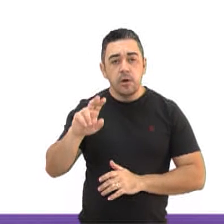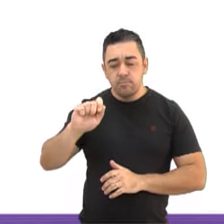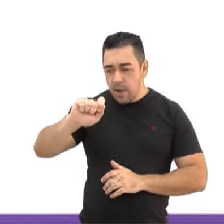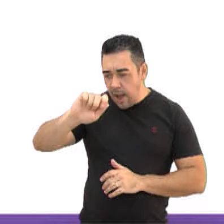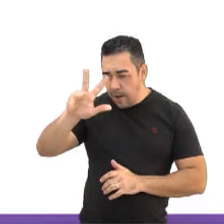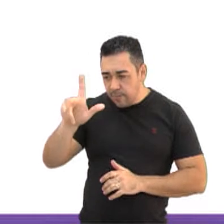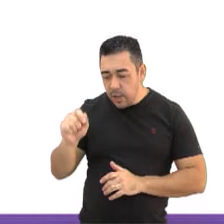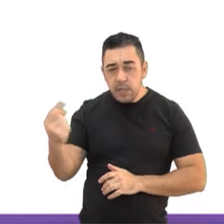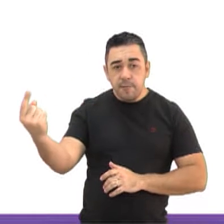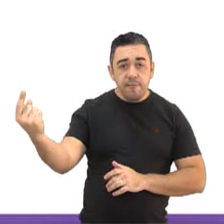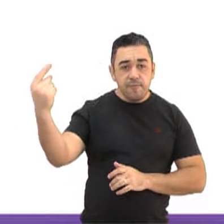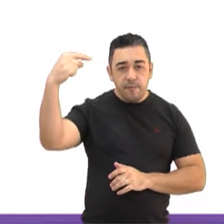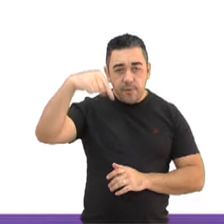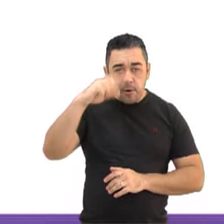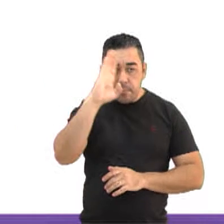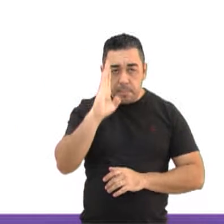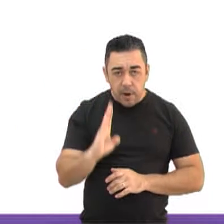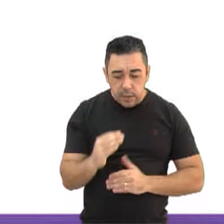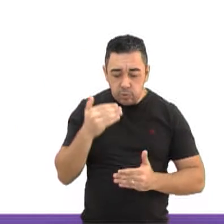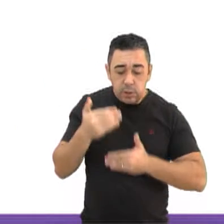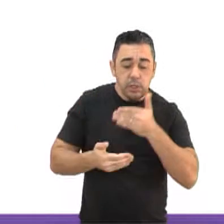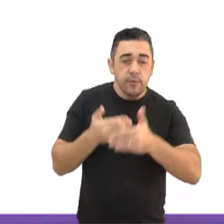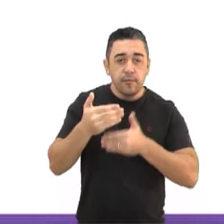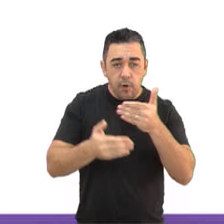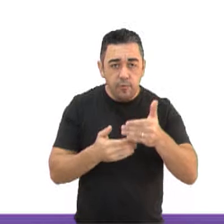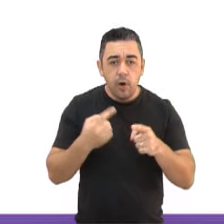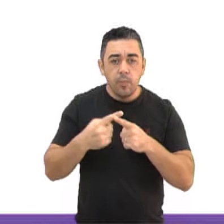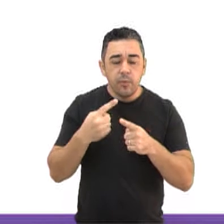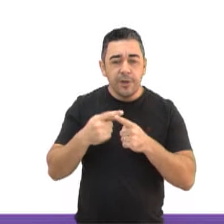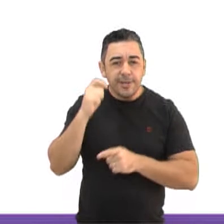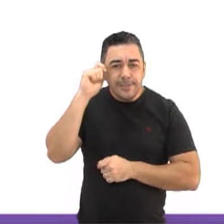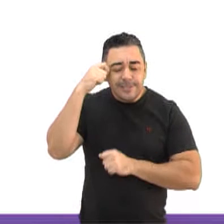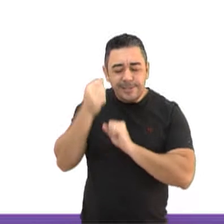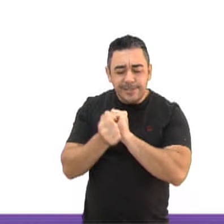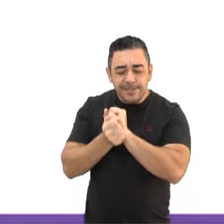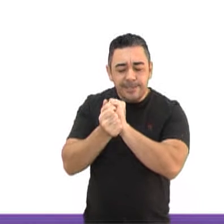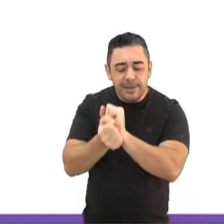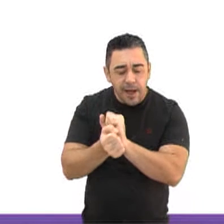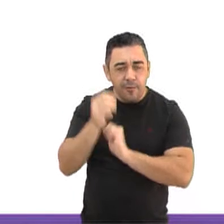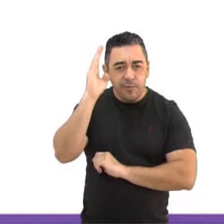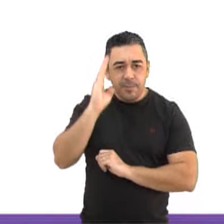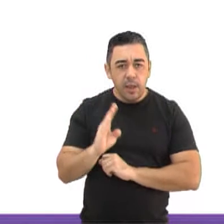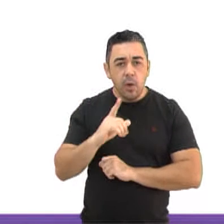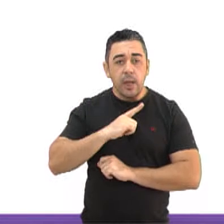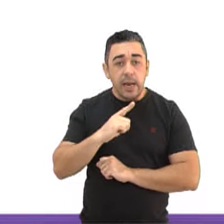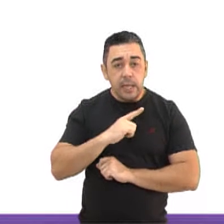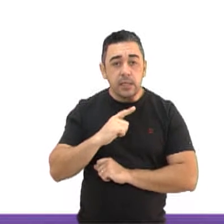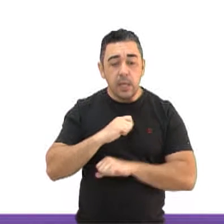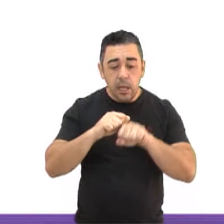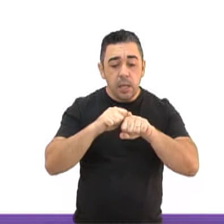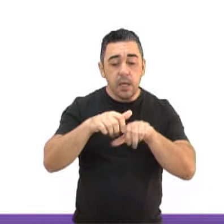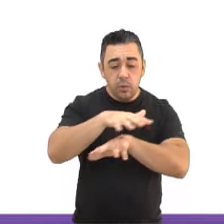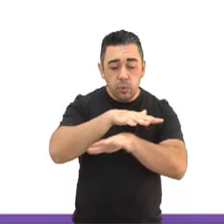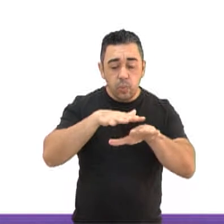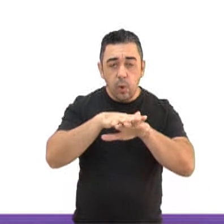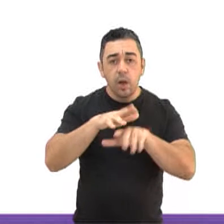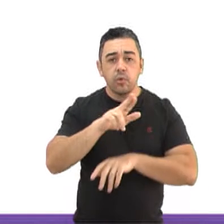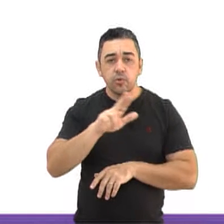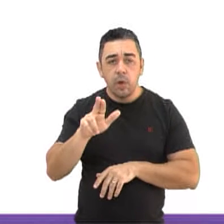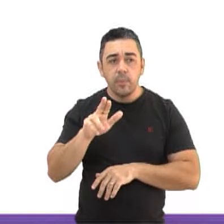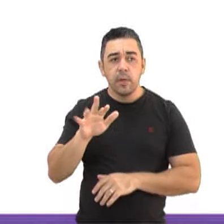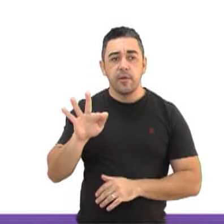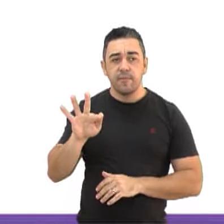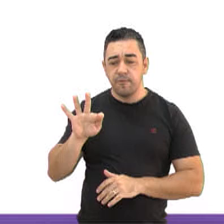escravizados e se desenvolveu no Brasil. Eles têm um ritual que é chamado feitura